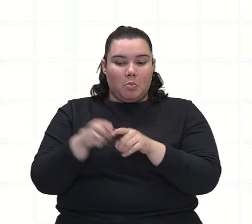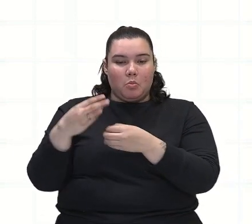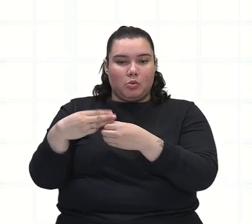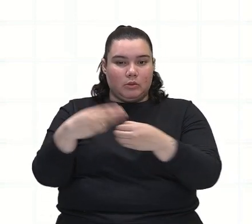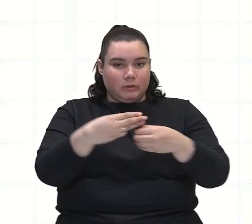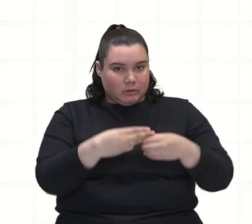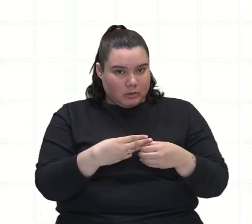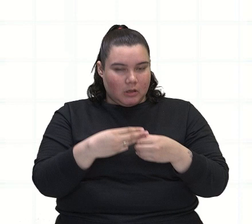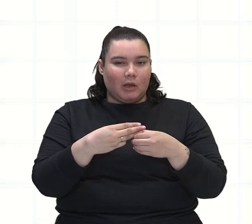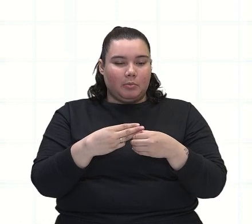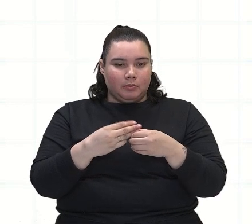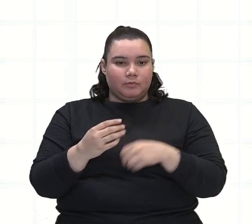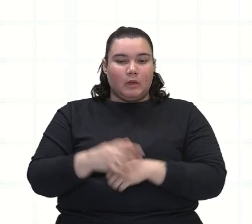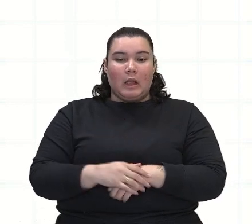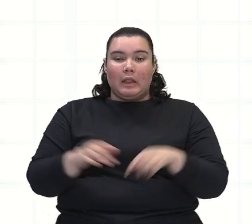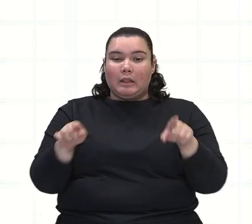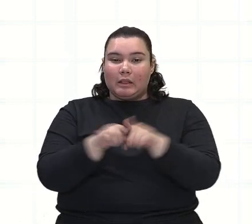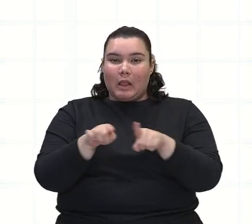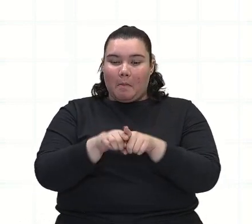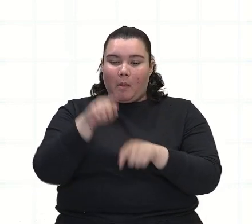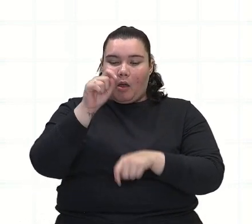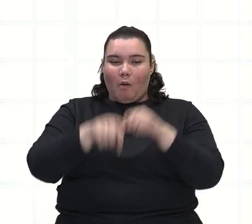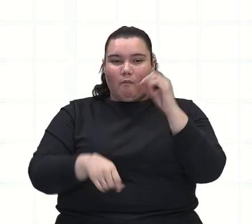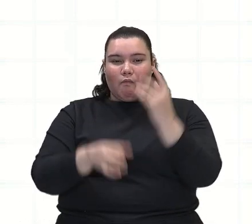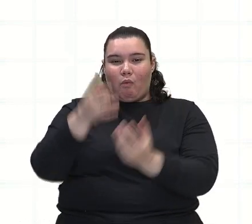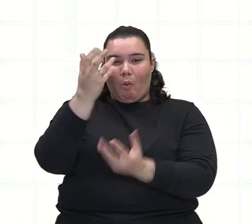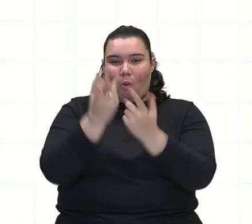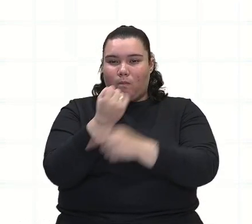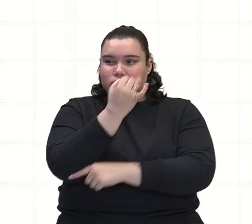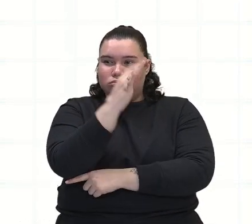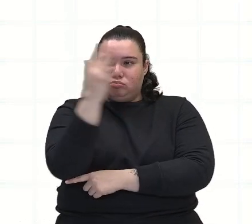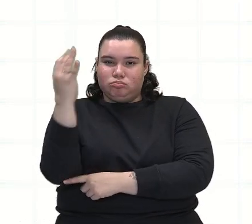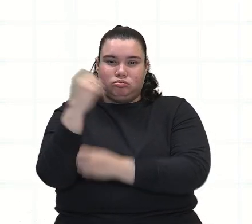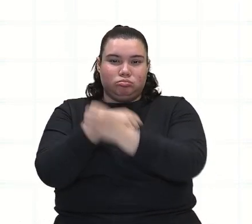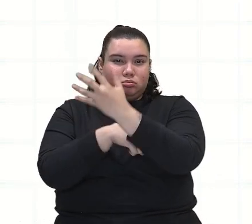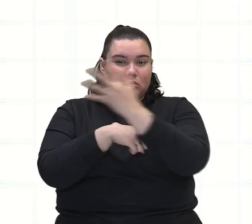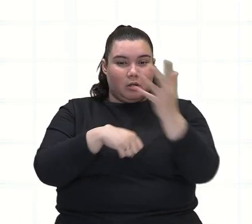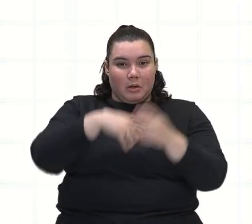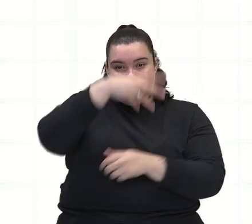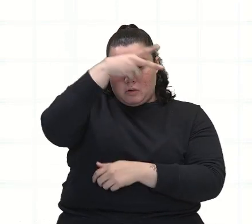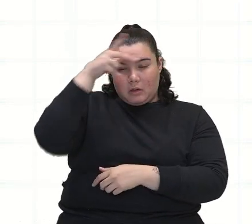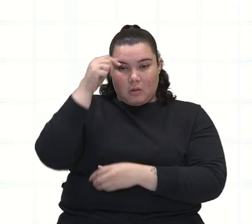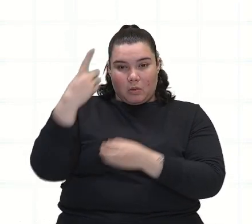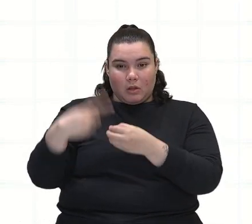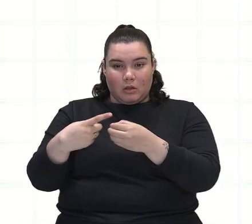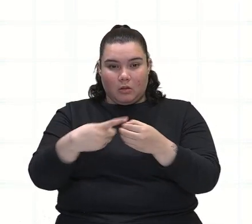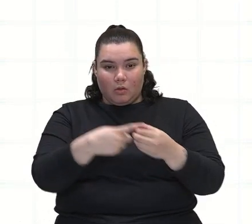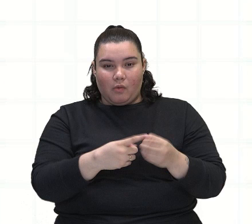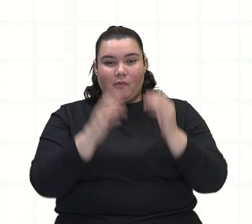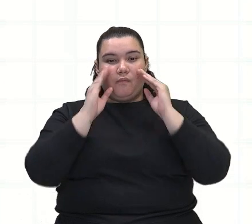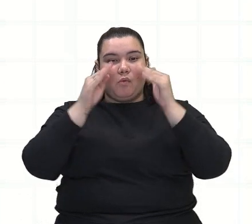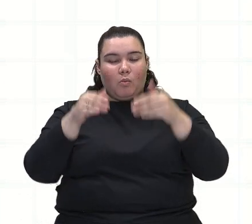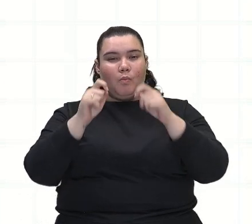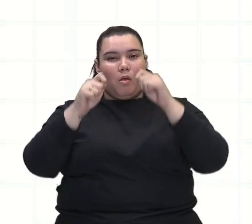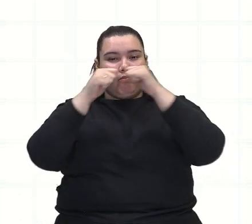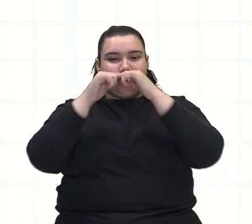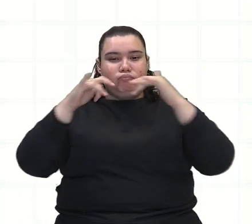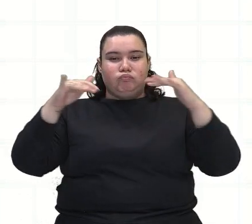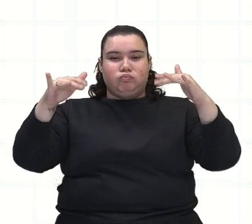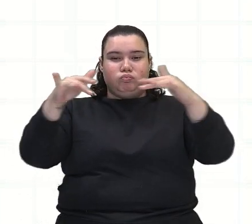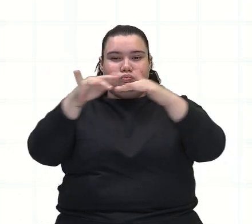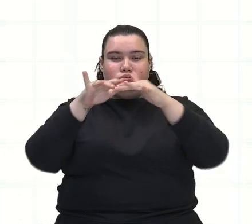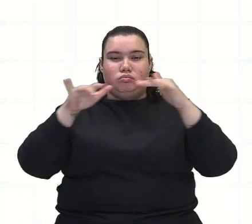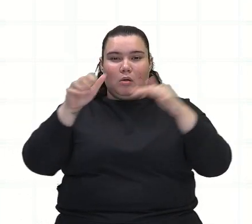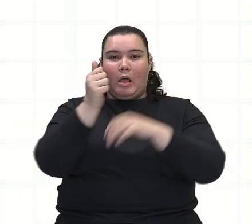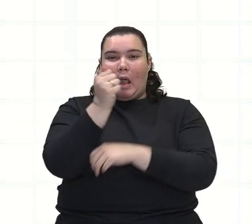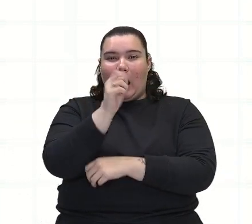muitas queimadas ocorridas em Manaus e região metropolitana, bem como o alto nível de fumaça que deixou a